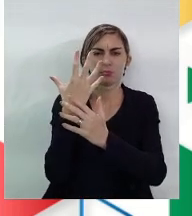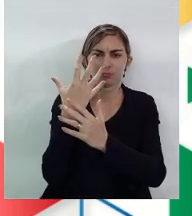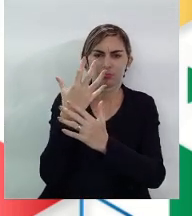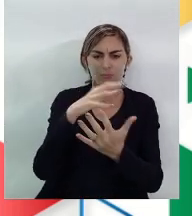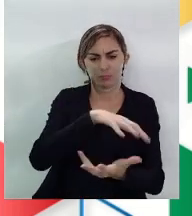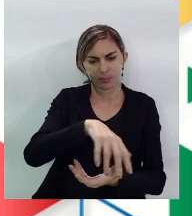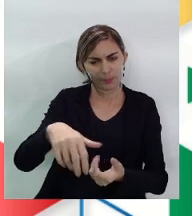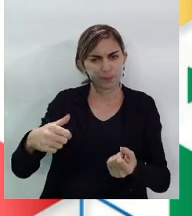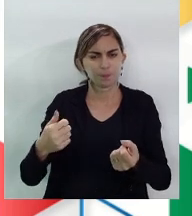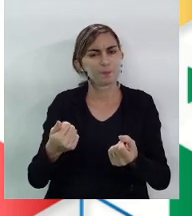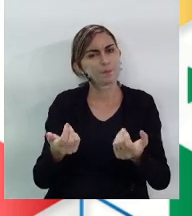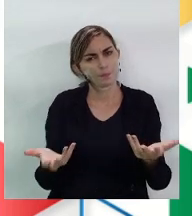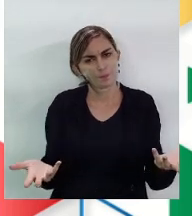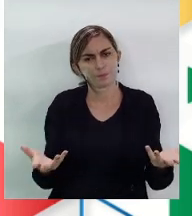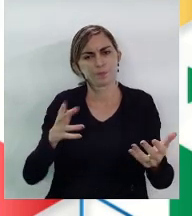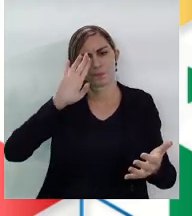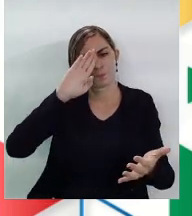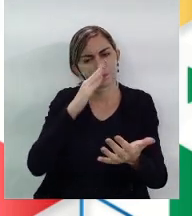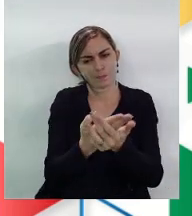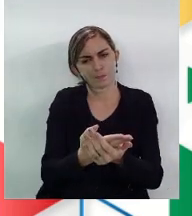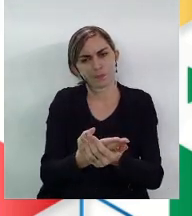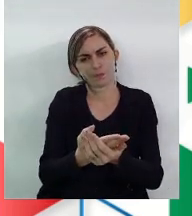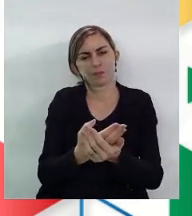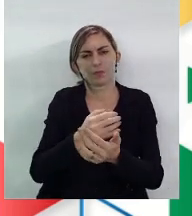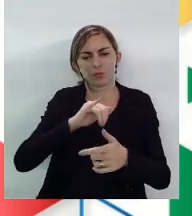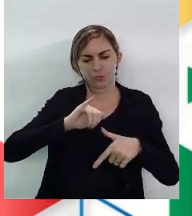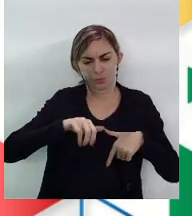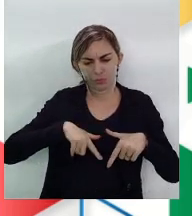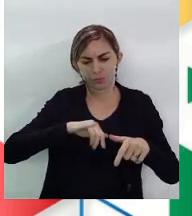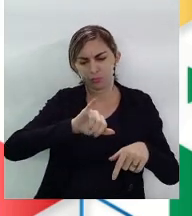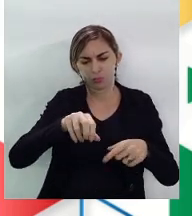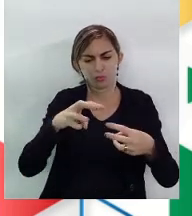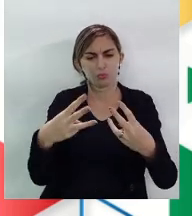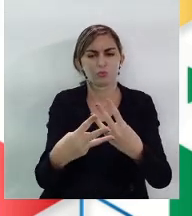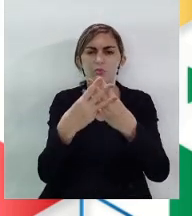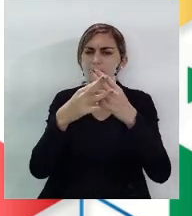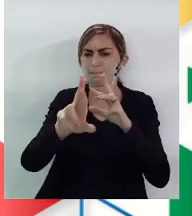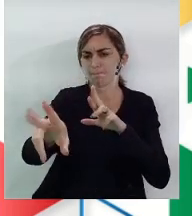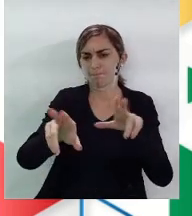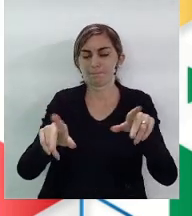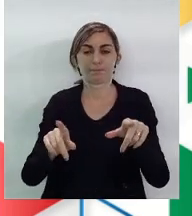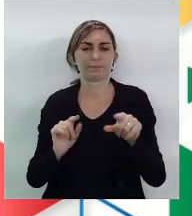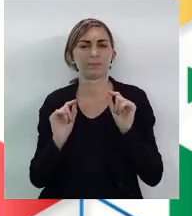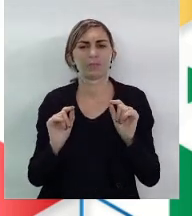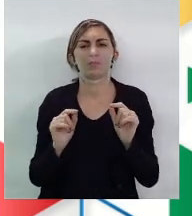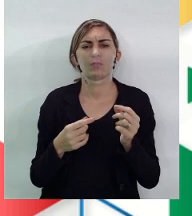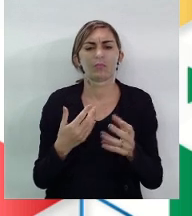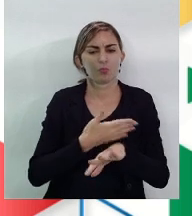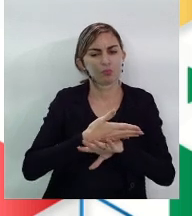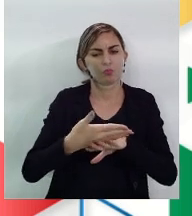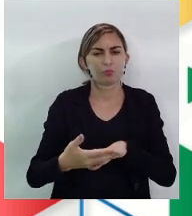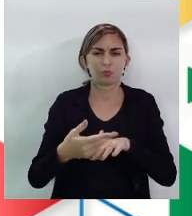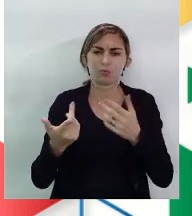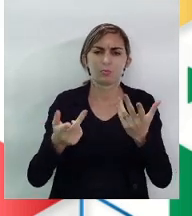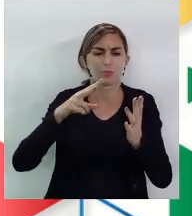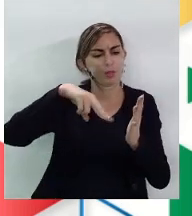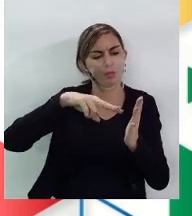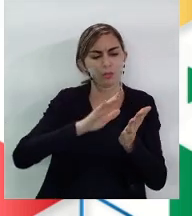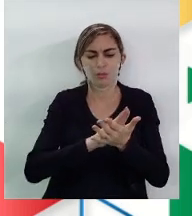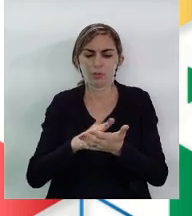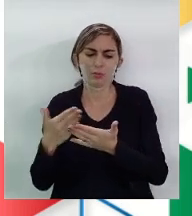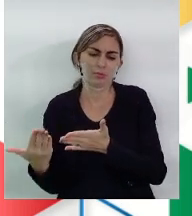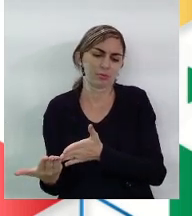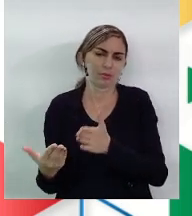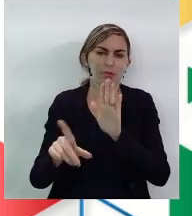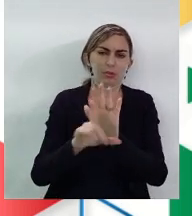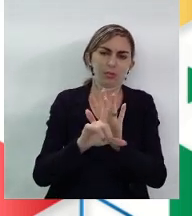E continuamos. As crenças do judaísmo se diferenciam quanto às formas de ler e interpretar